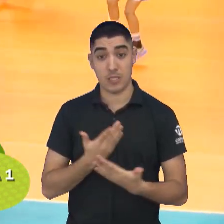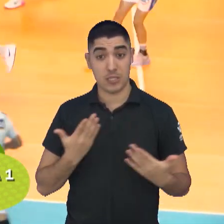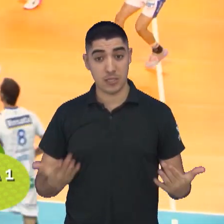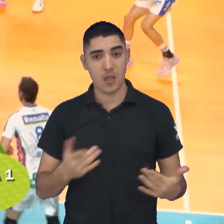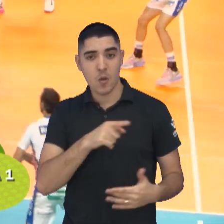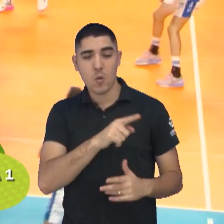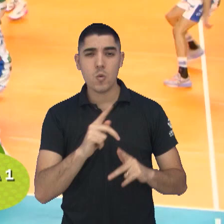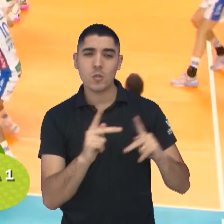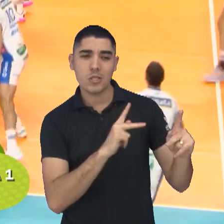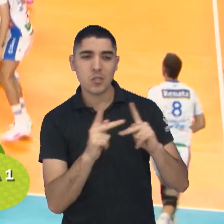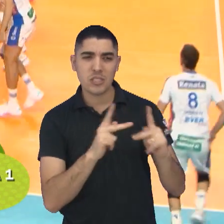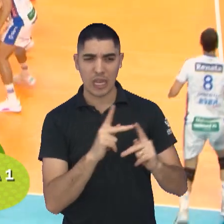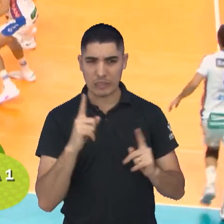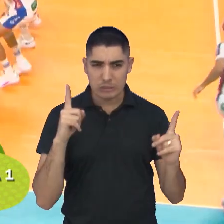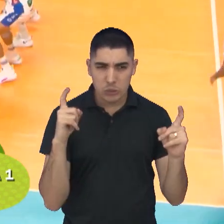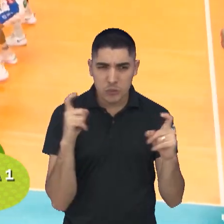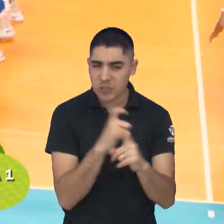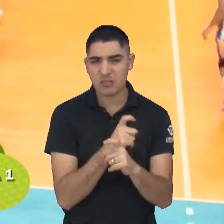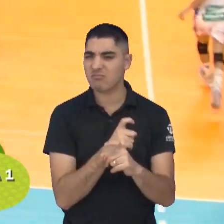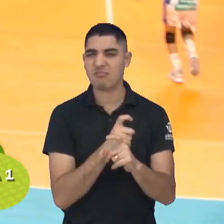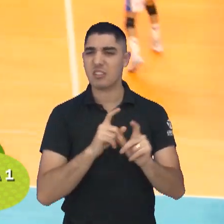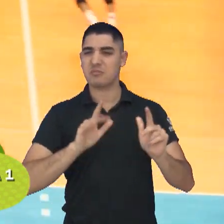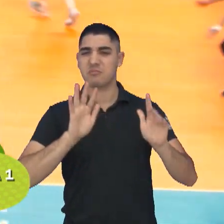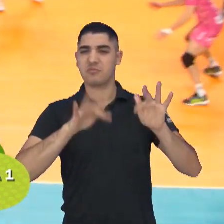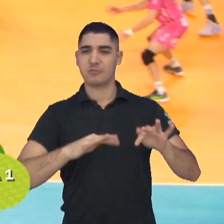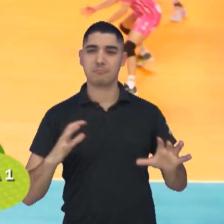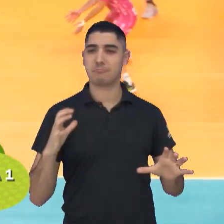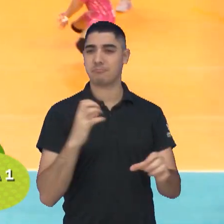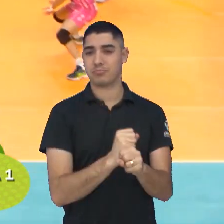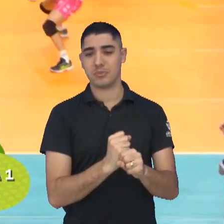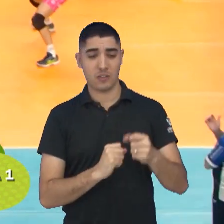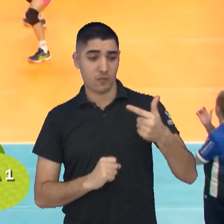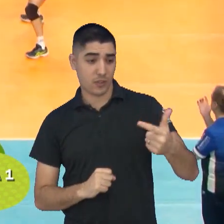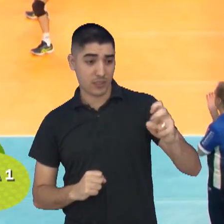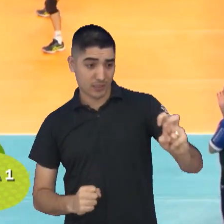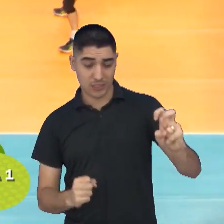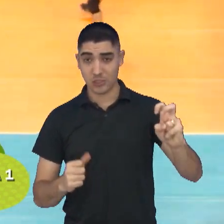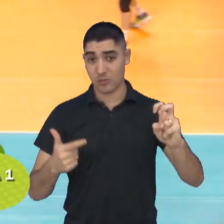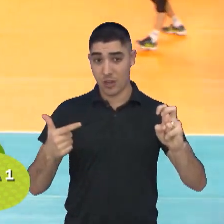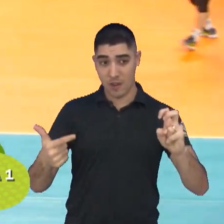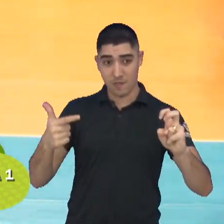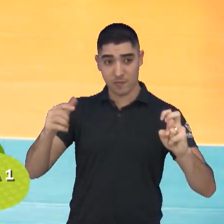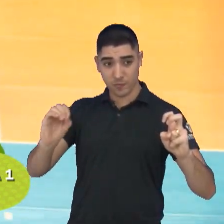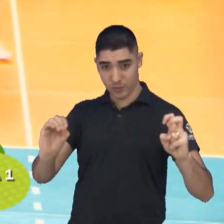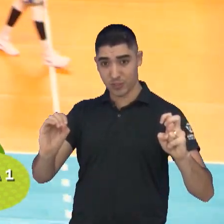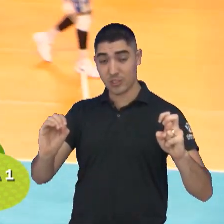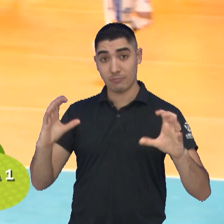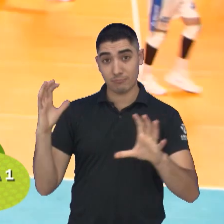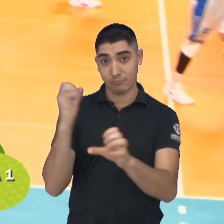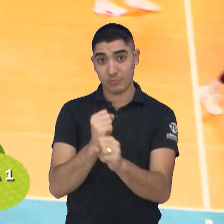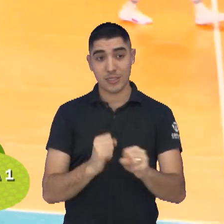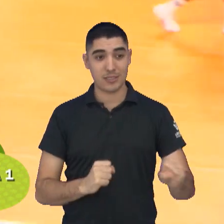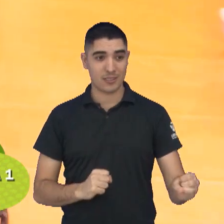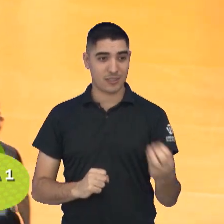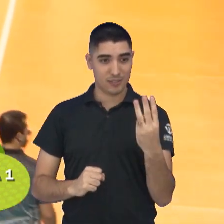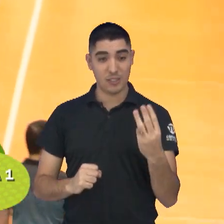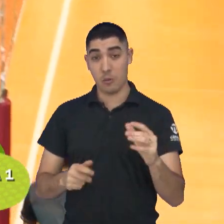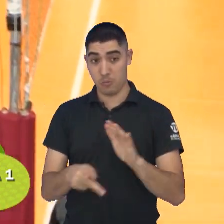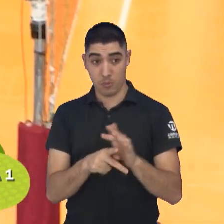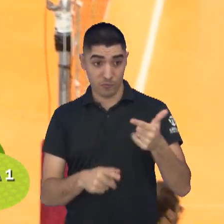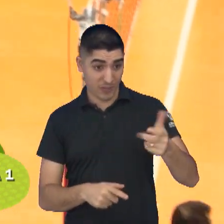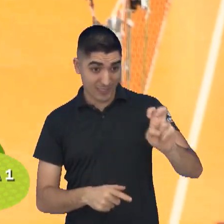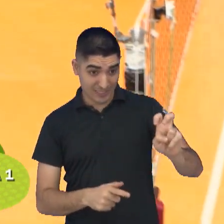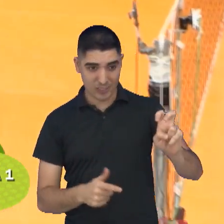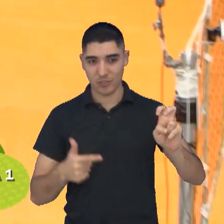foi difícil para o São José fechar o set em 25-15 e o jogo em 3-1. Passaporte mais do